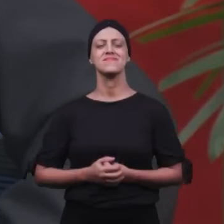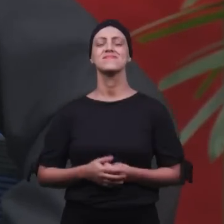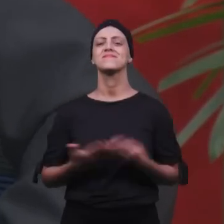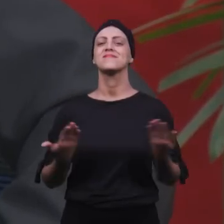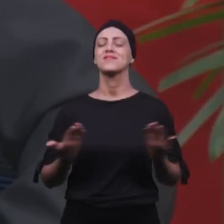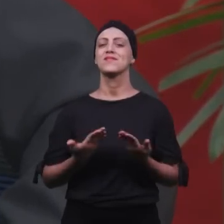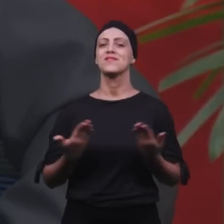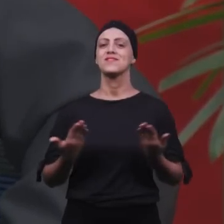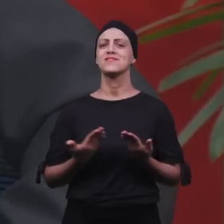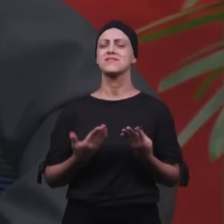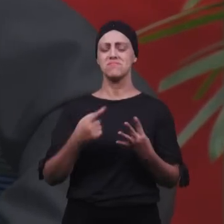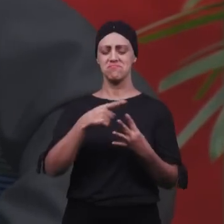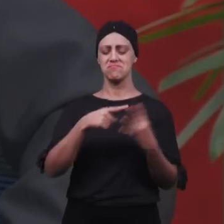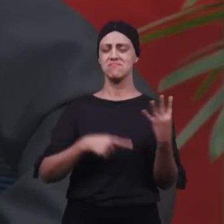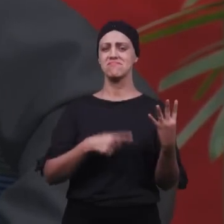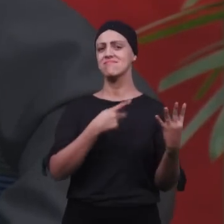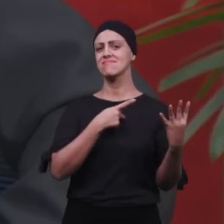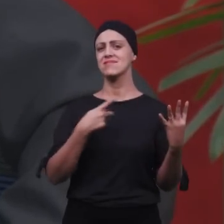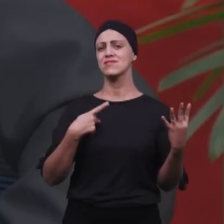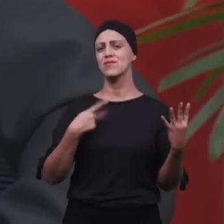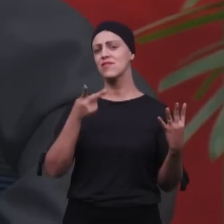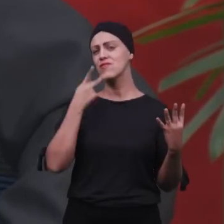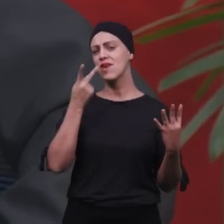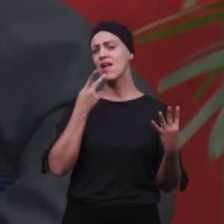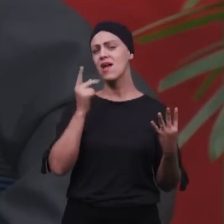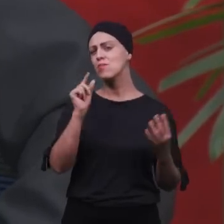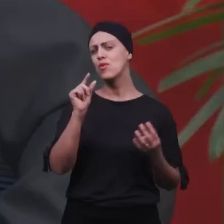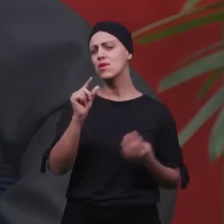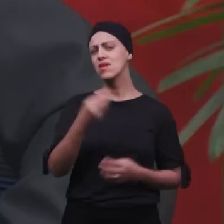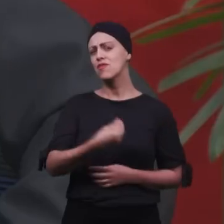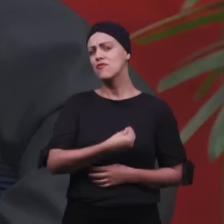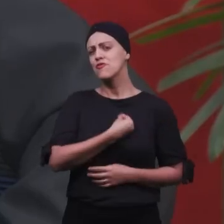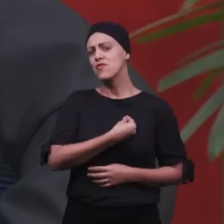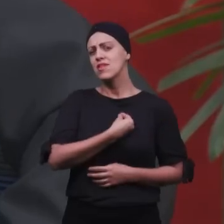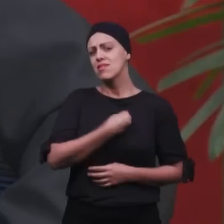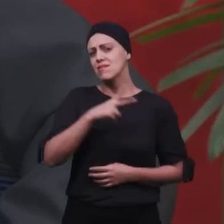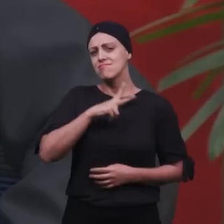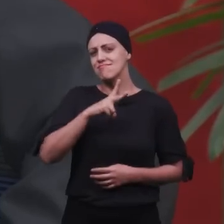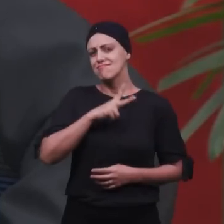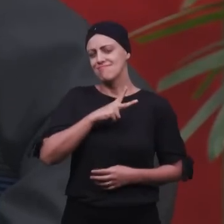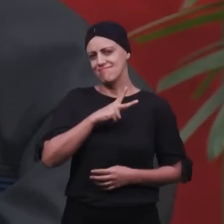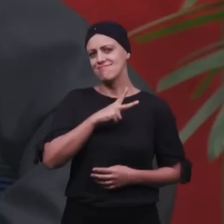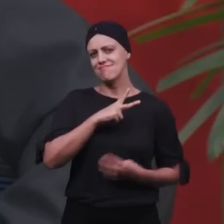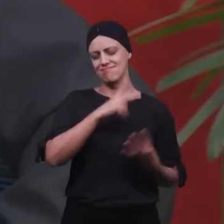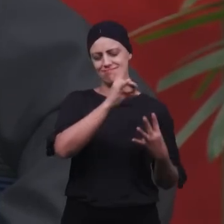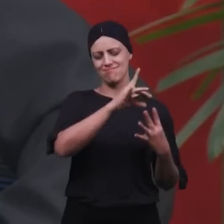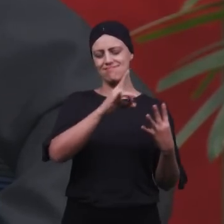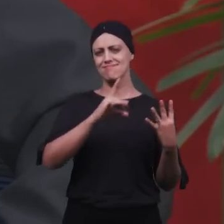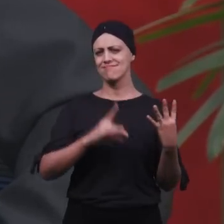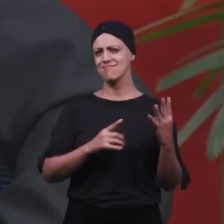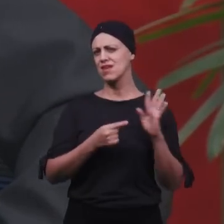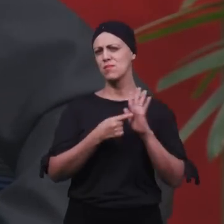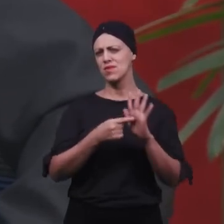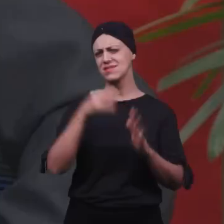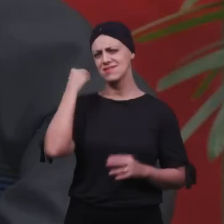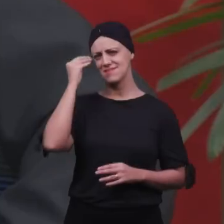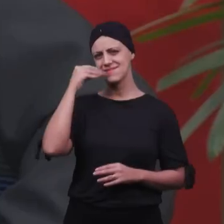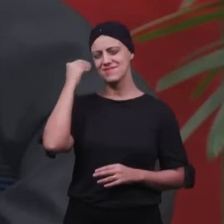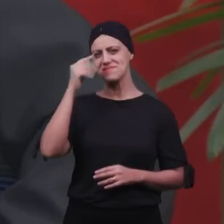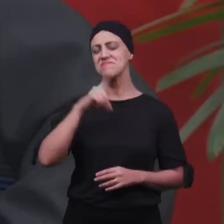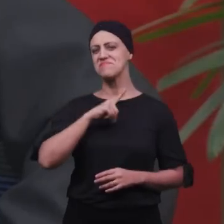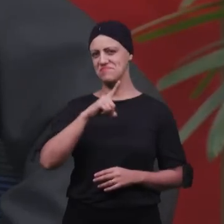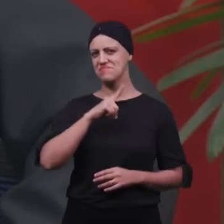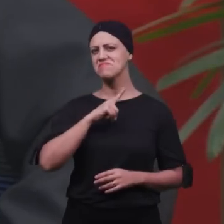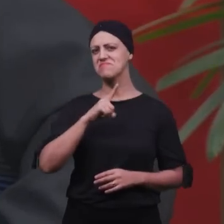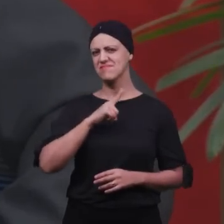pastores vão contar um pouquinho da vida deles, para mostrar que são pastores experientes, né, que já passaram em